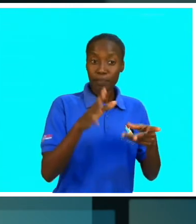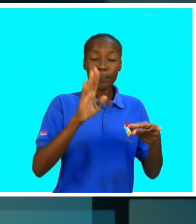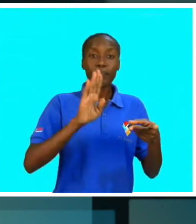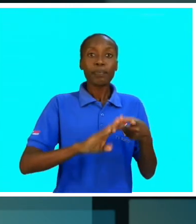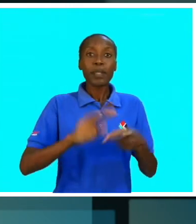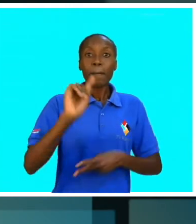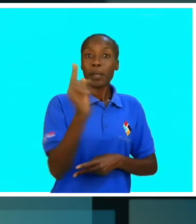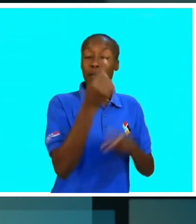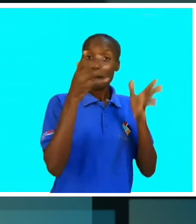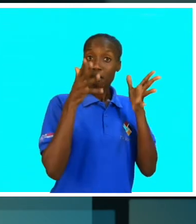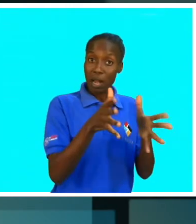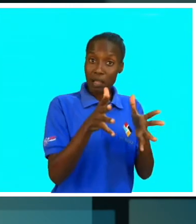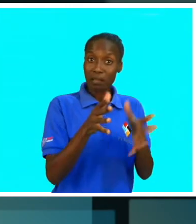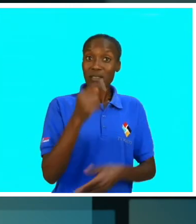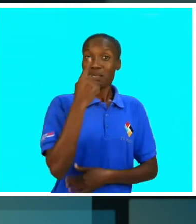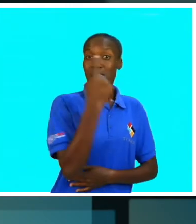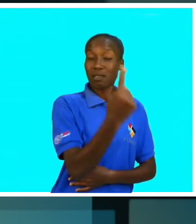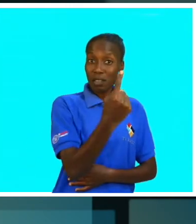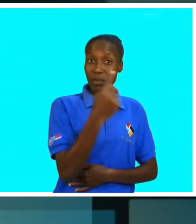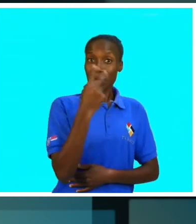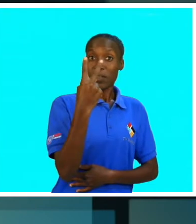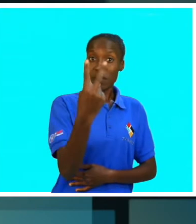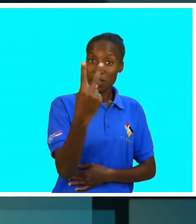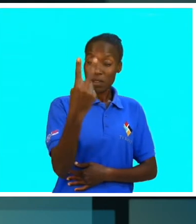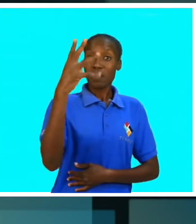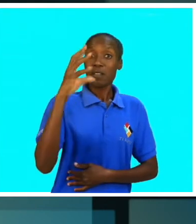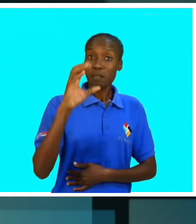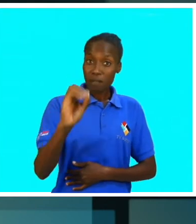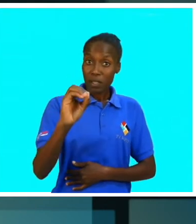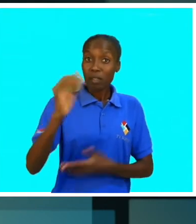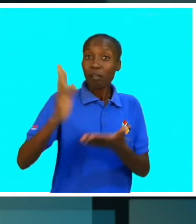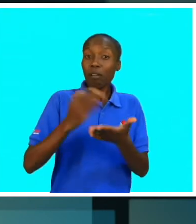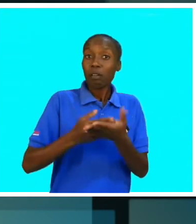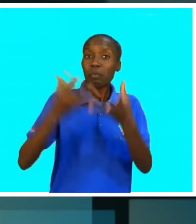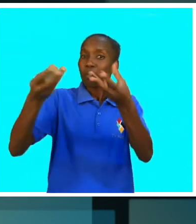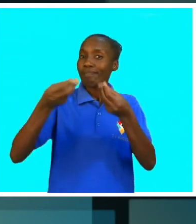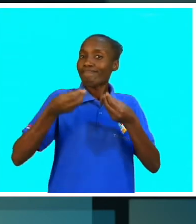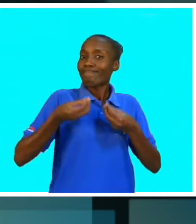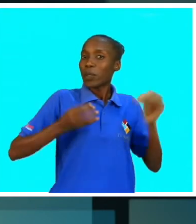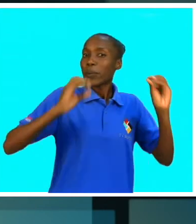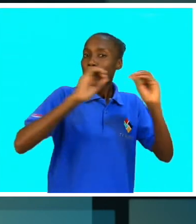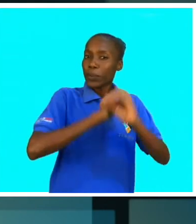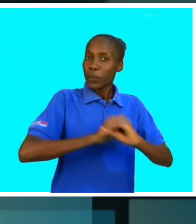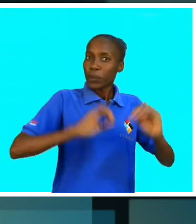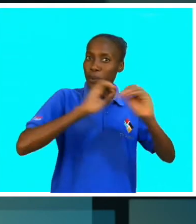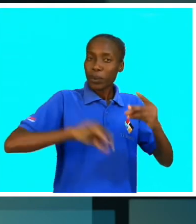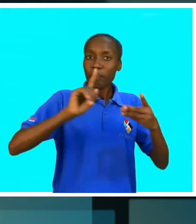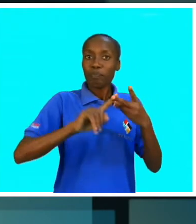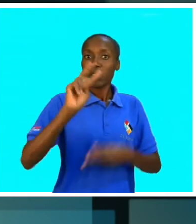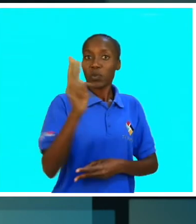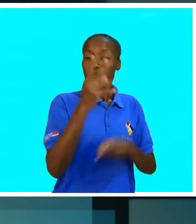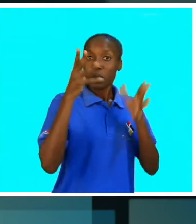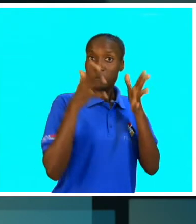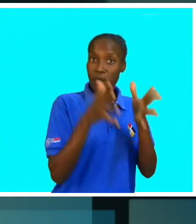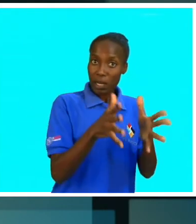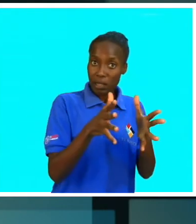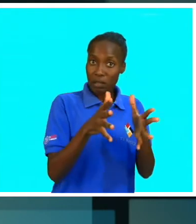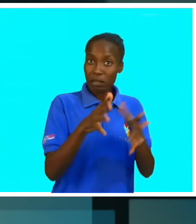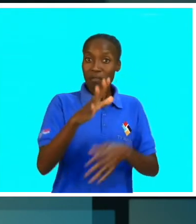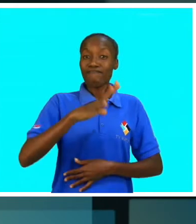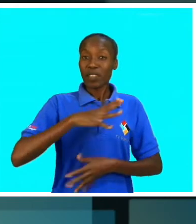a primeira classe, tivemos déficit de cerca de 120 livros. E para a segunda